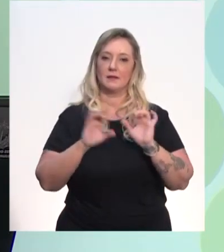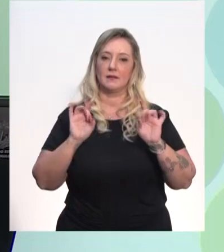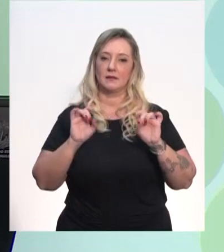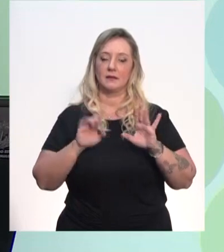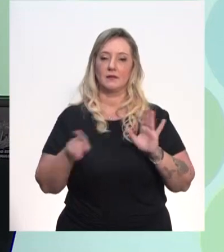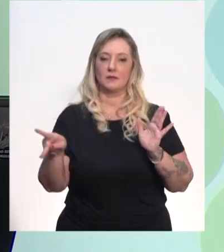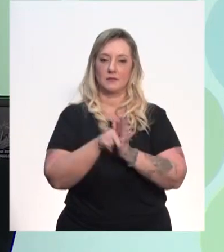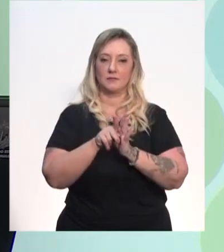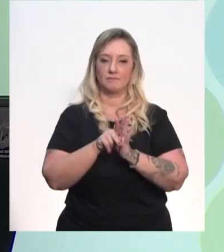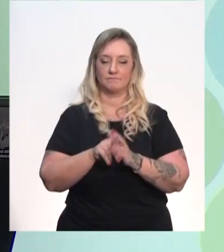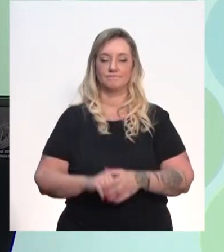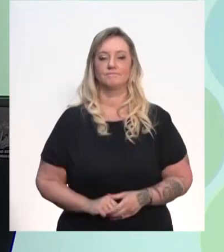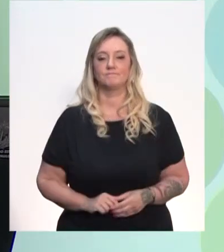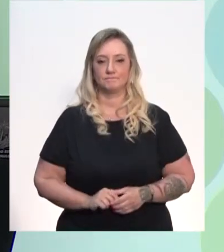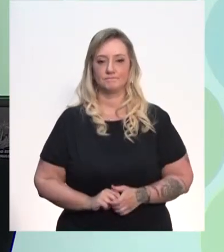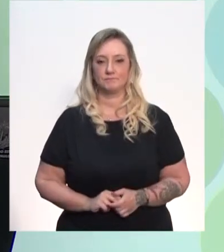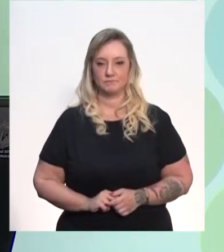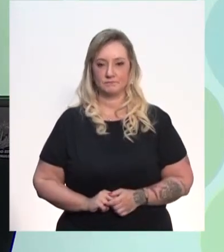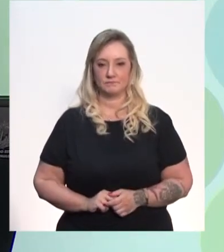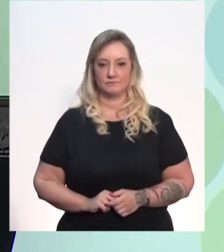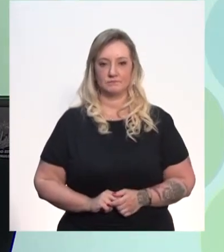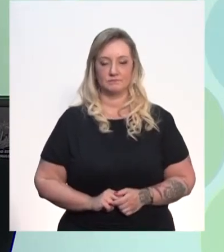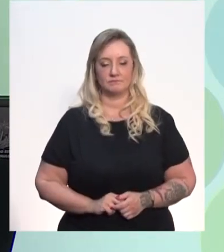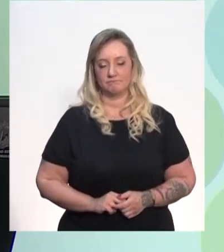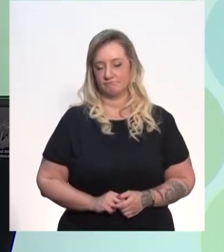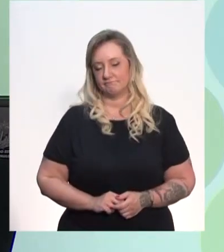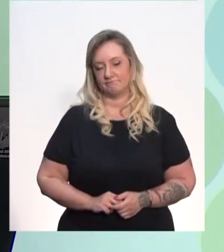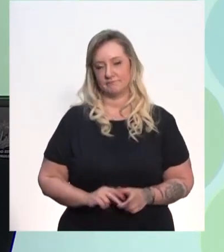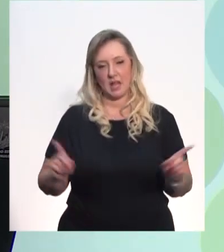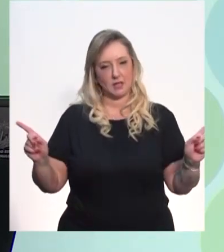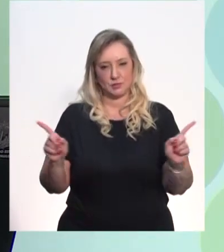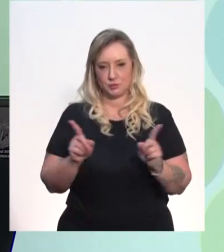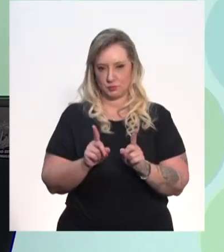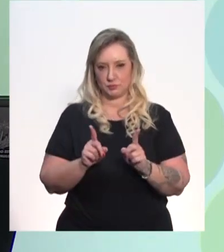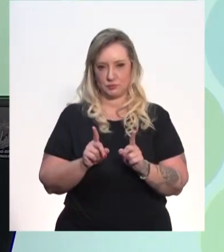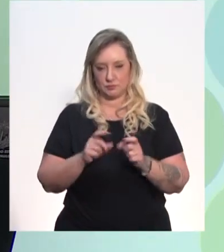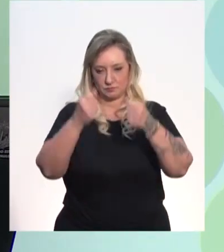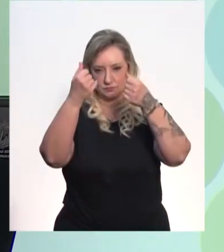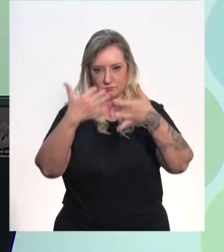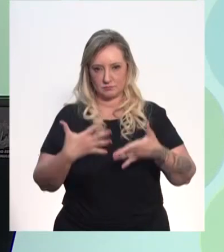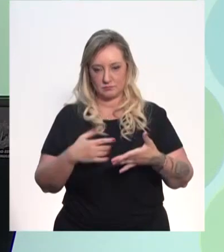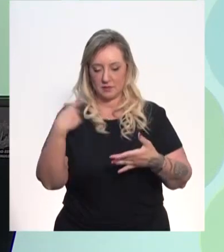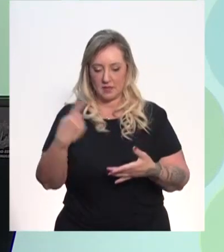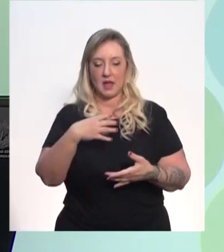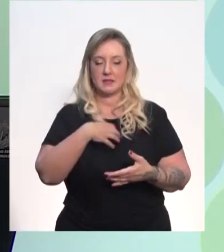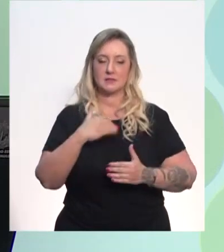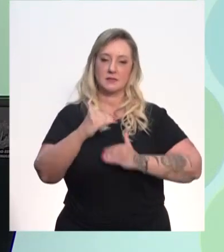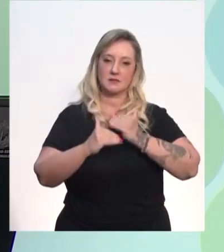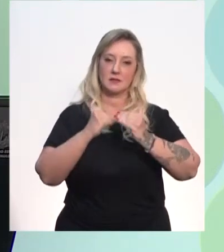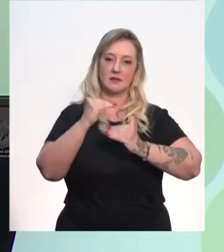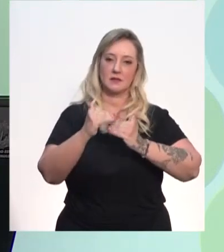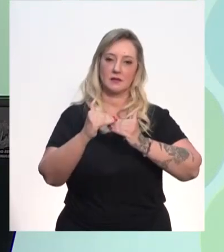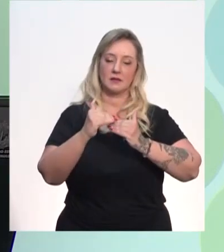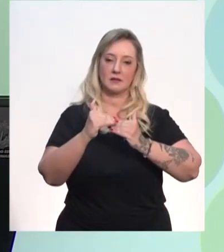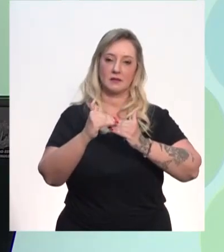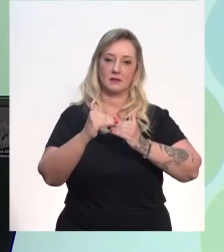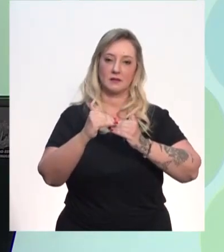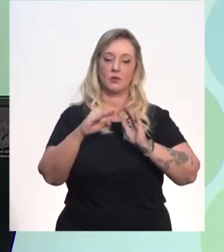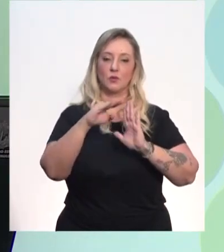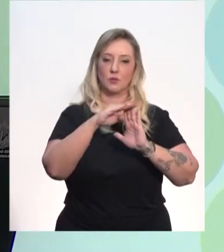tema. Então, algumas pautas são específicas desse tema e algumas pautas específicas também de